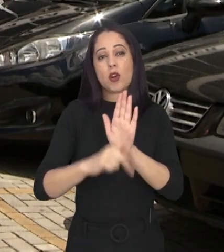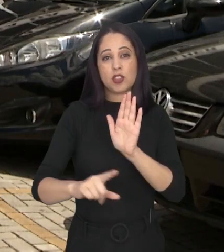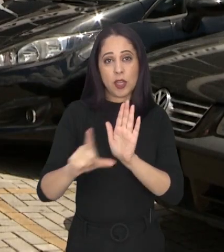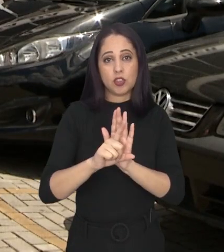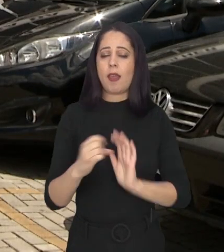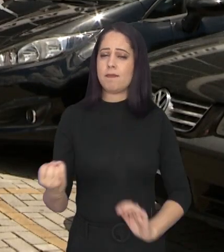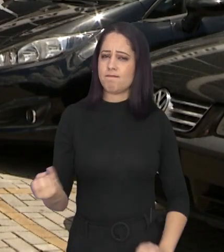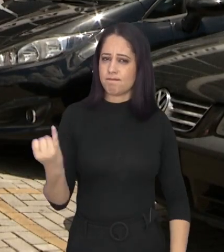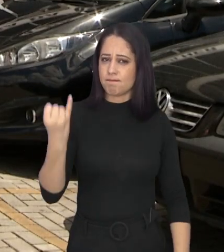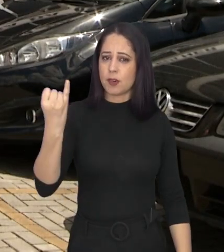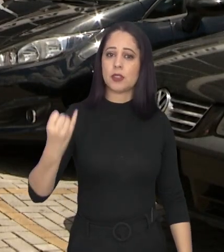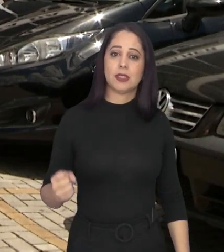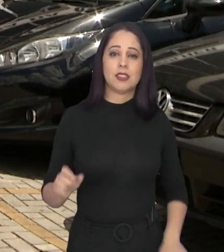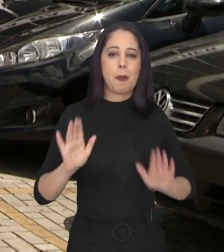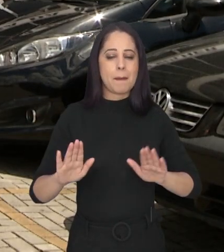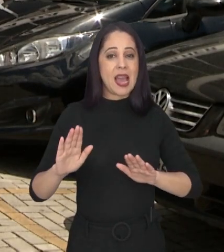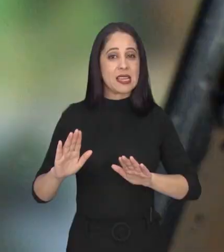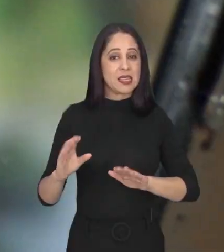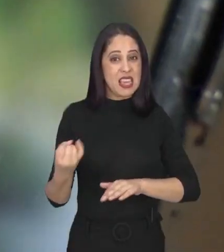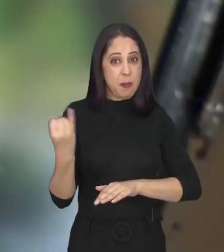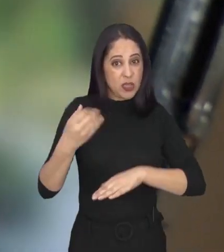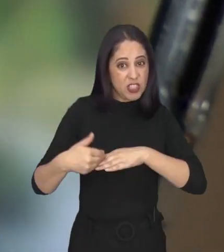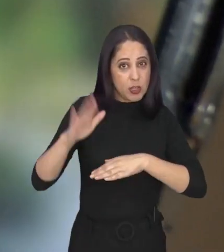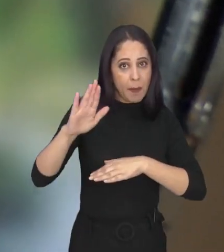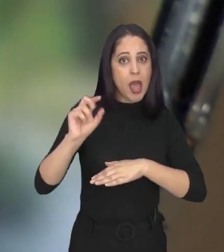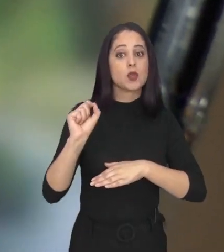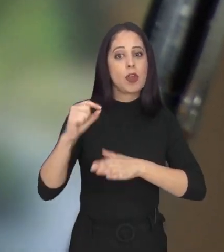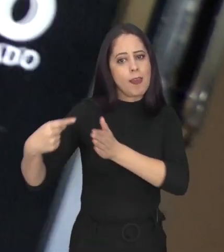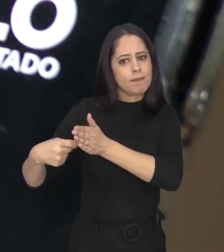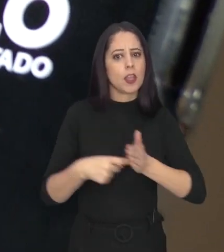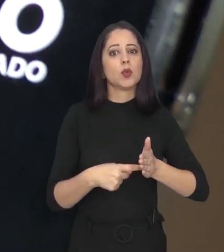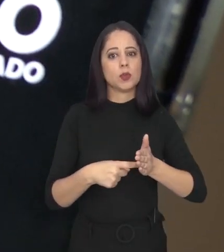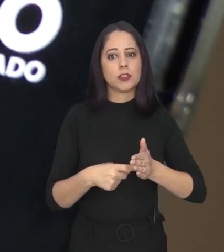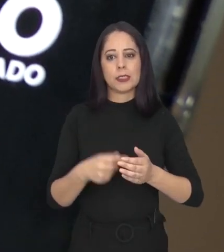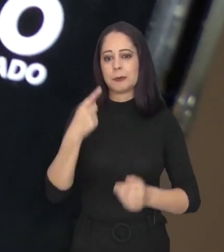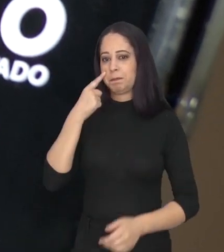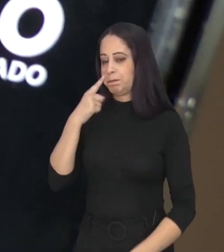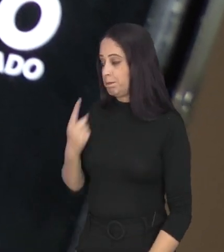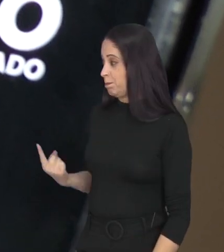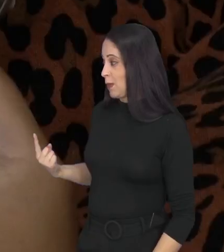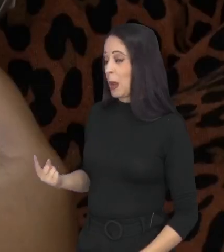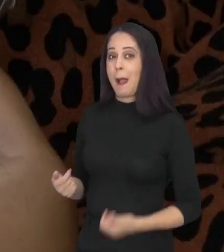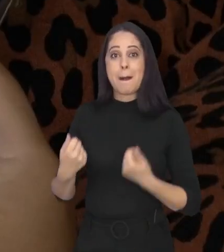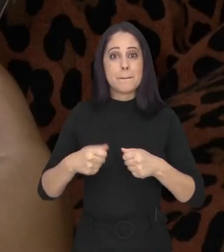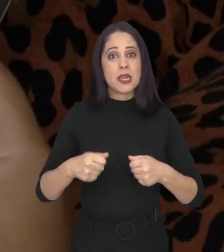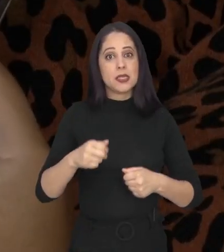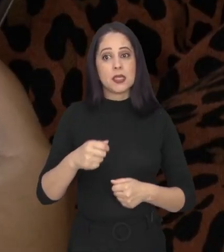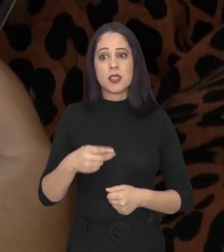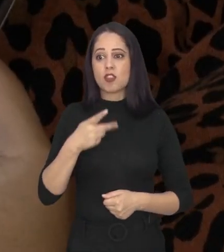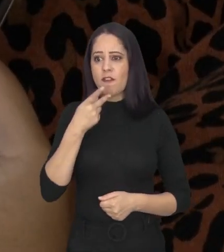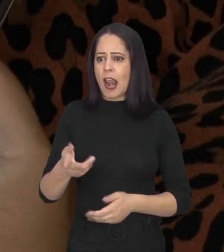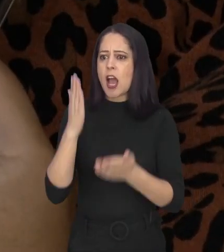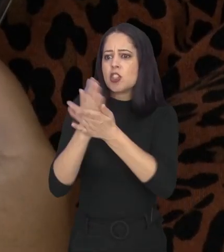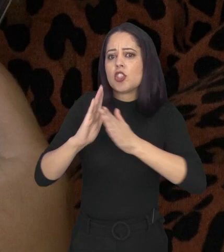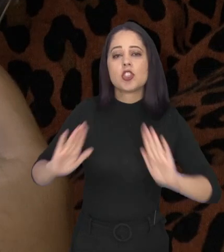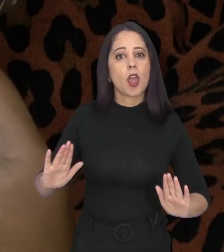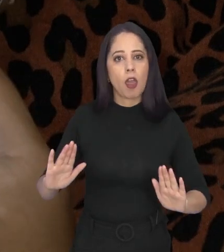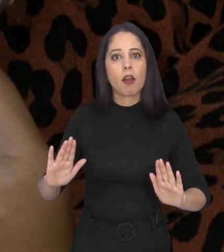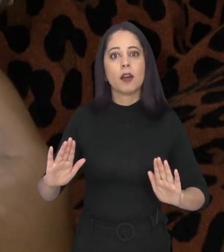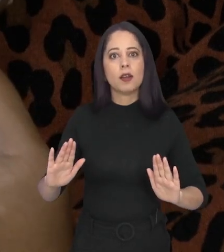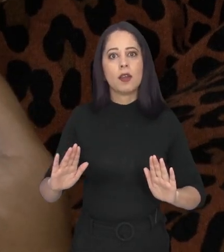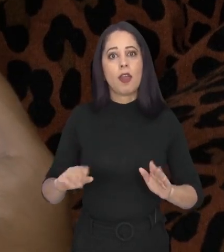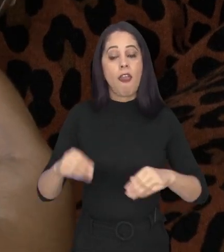denúncia para que o infrator seja punido, porque isso é deprimente, é uma coisa desrespeitosa. Campanhas